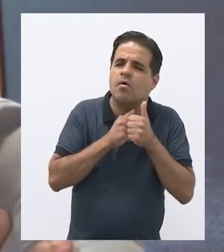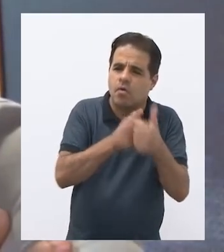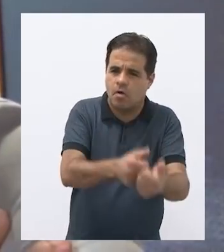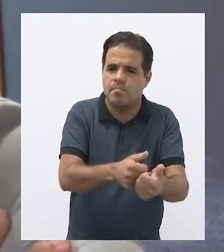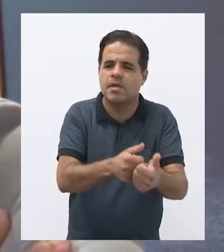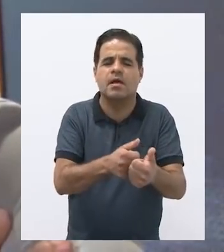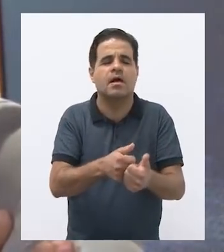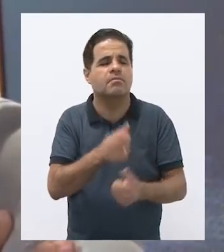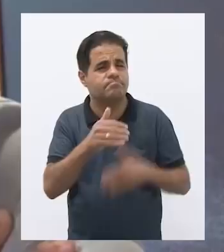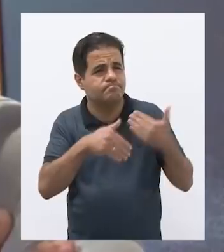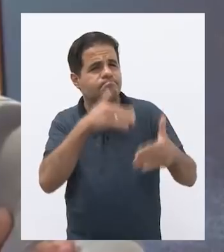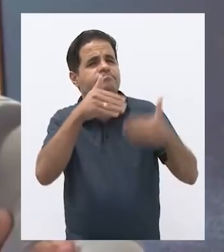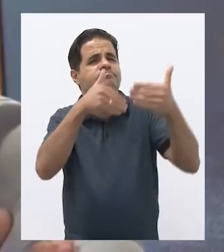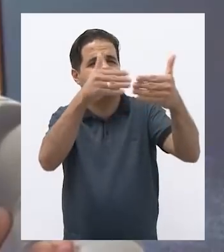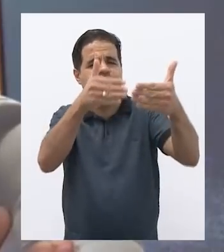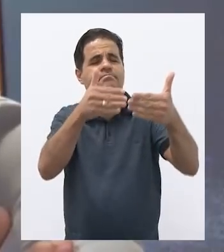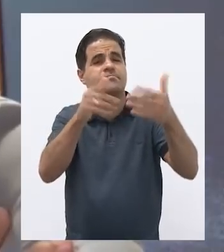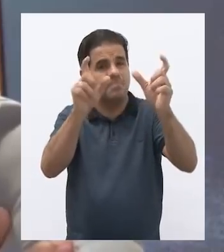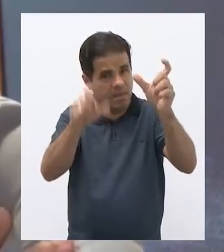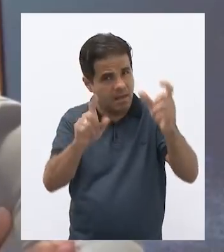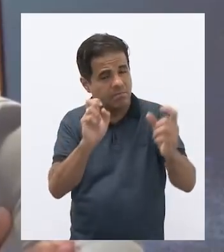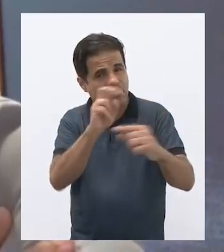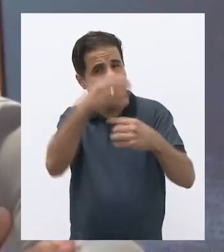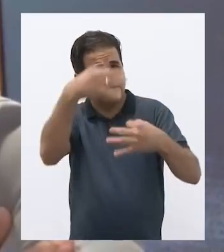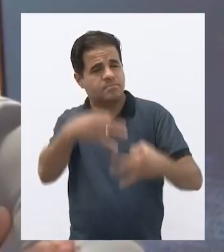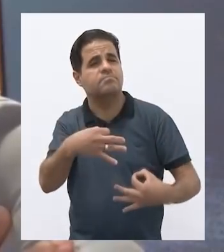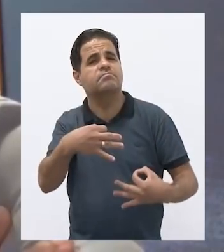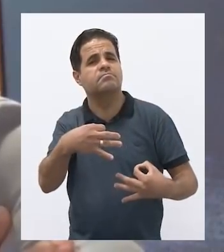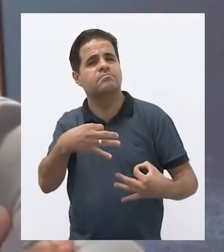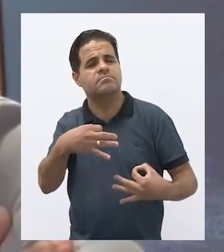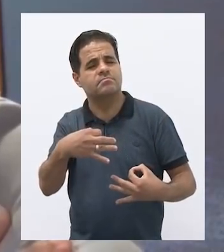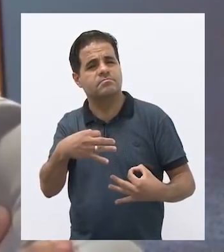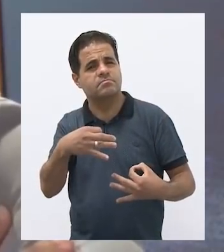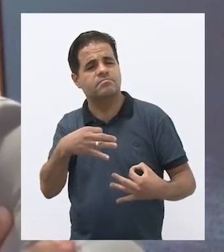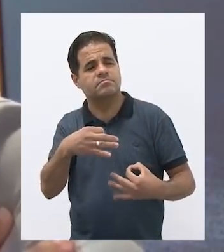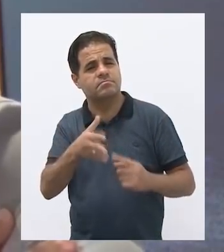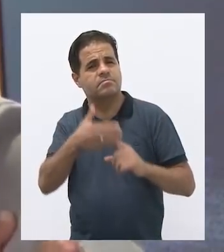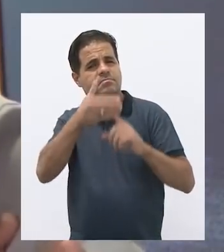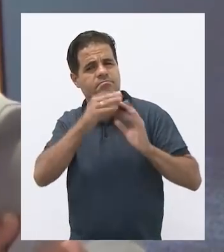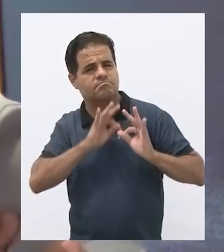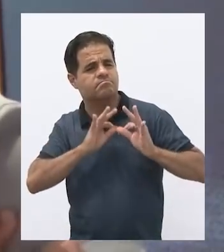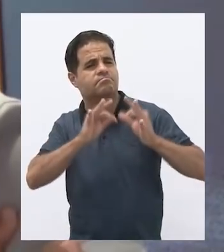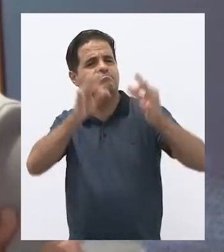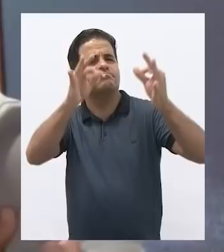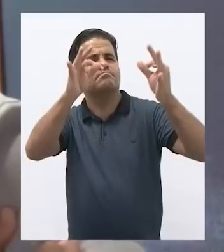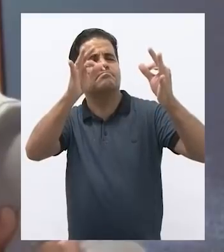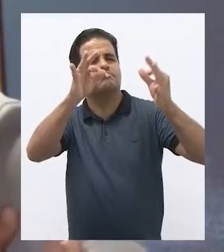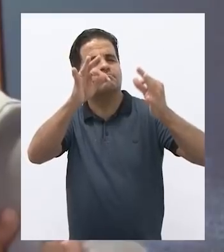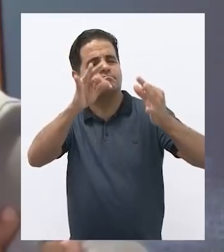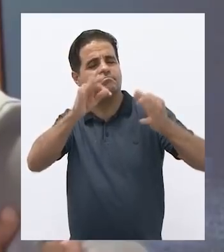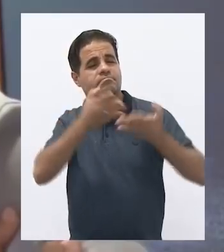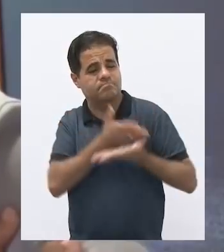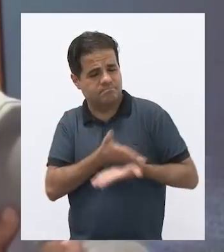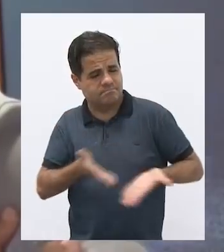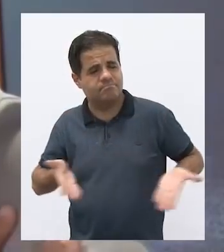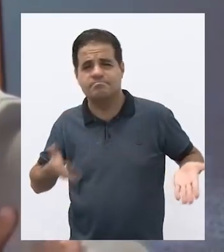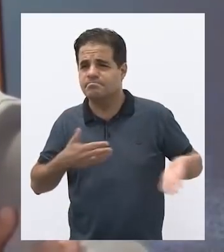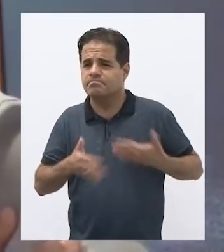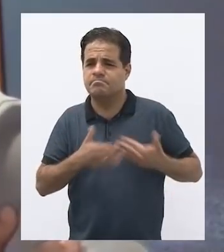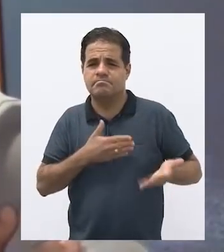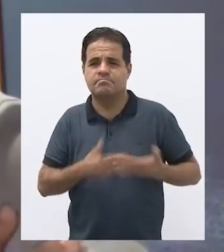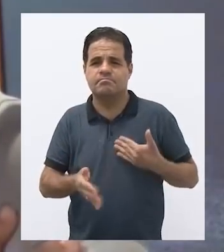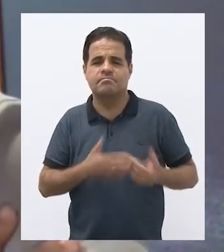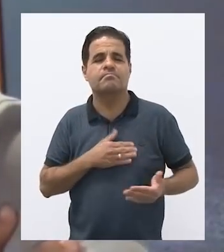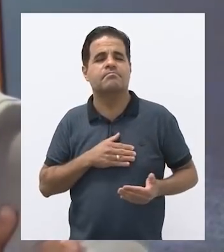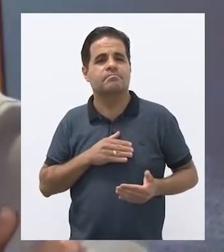acompanhando desempenha. Seja você um as na tecnologia ou um asno na tecnologia, tanto faz, não